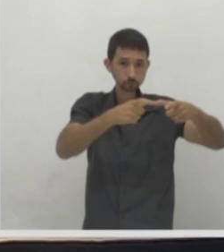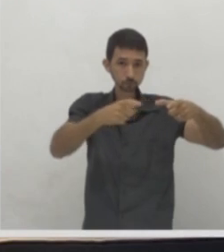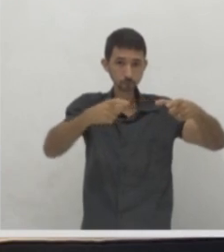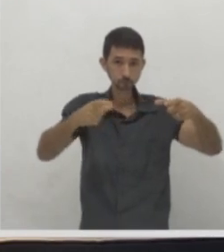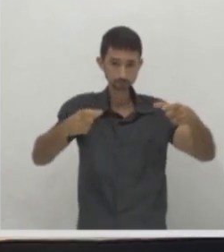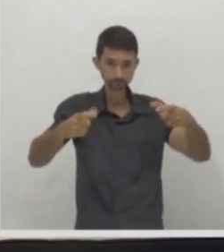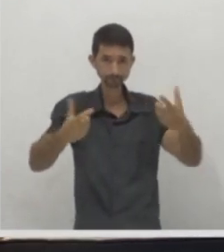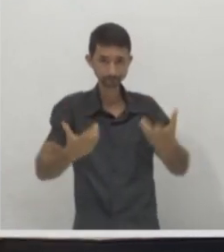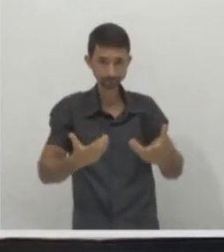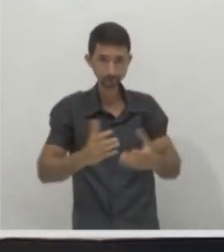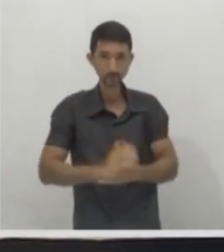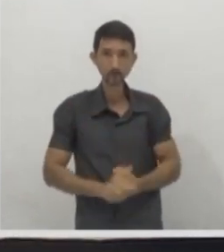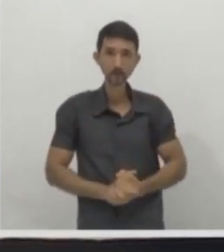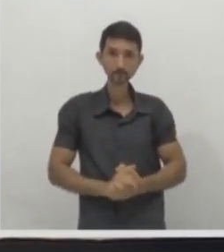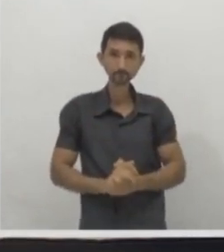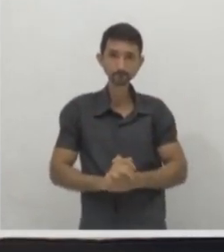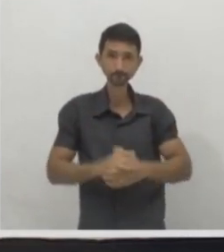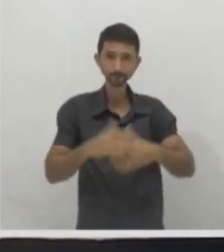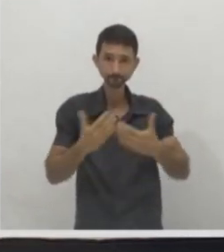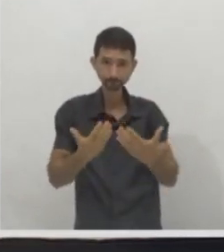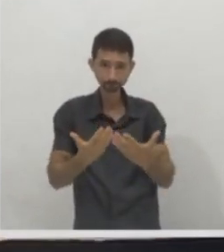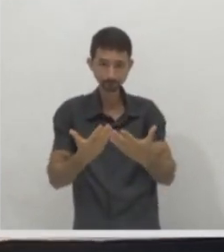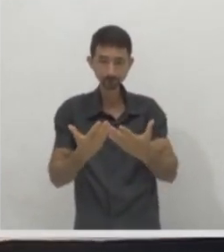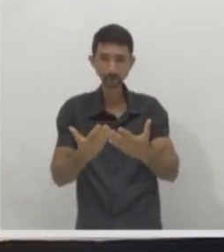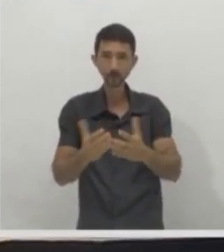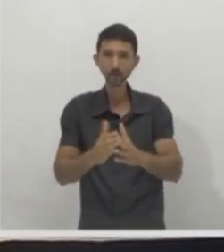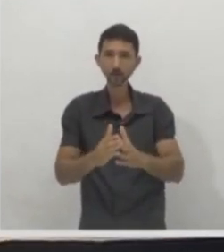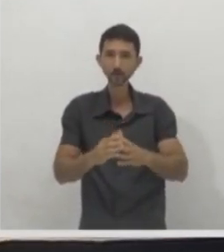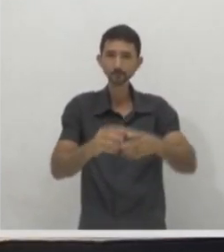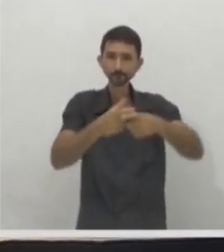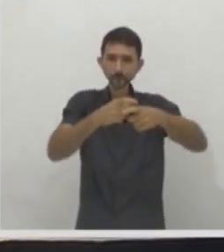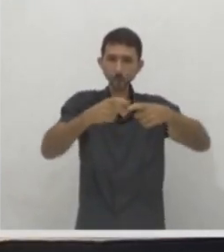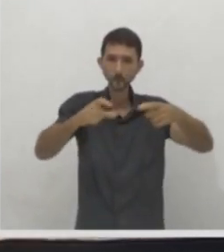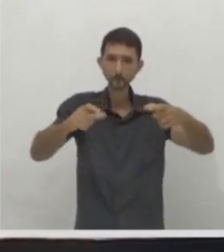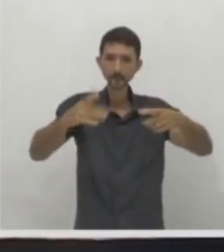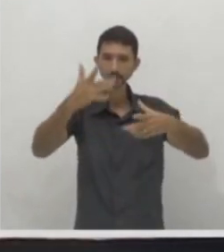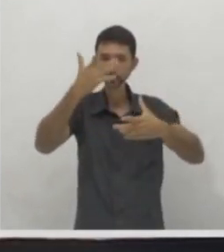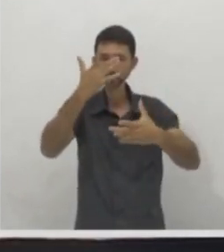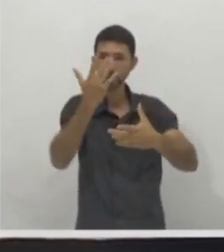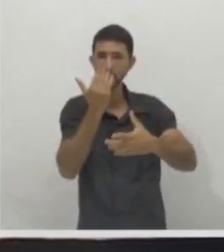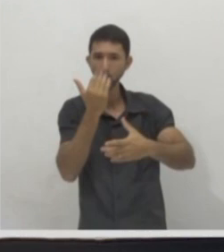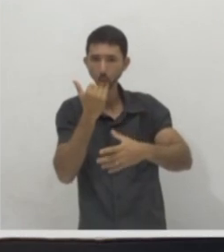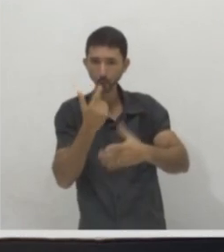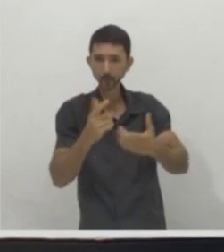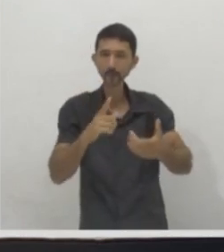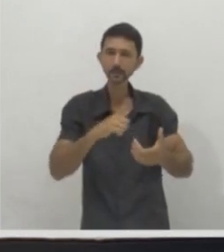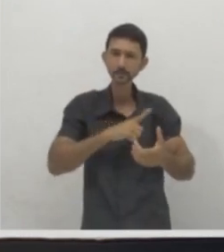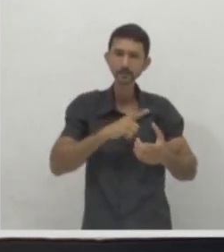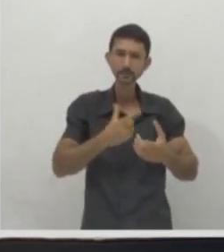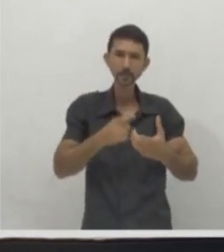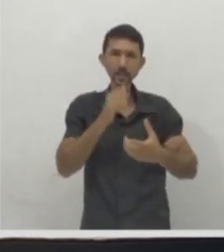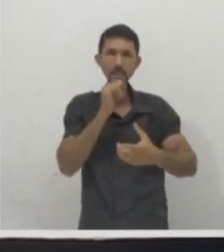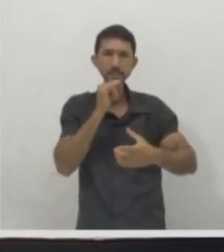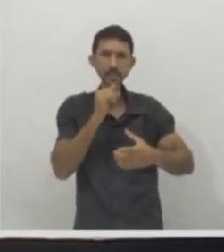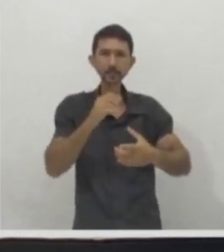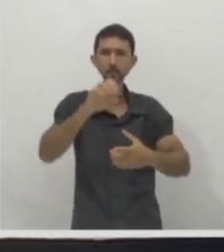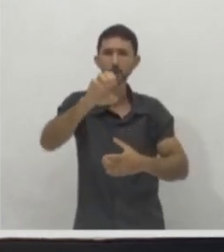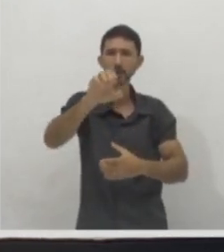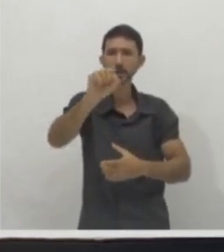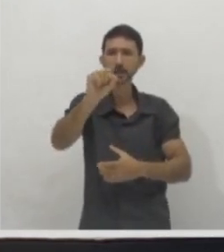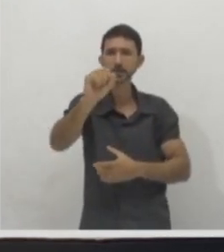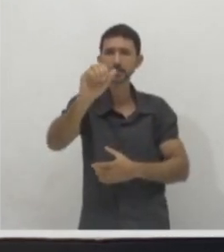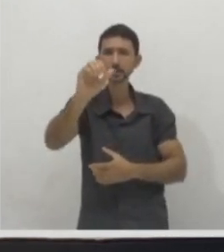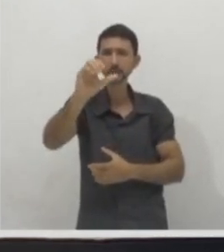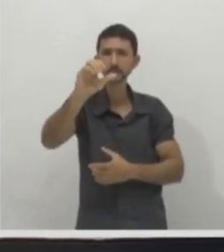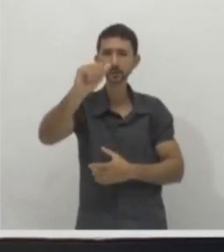tamanho. Então, com esse aumento da produção de alimentos, vai haver um escambo. O que é escambo,